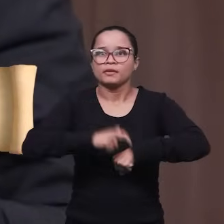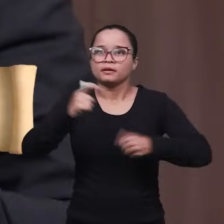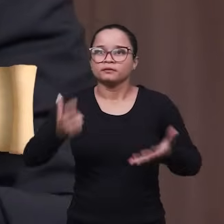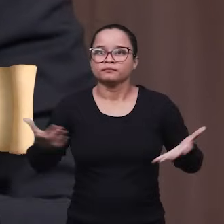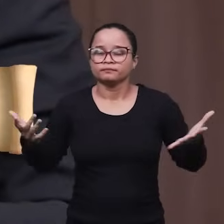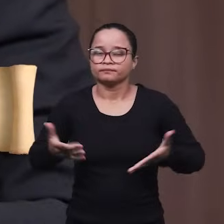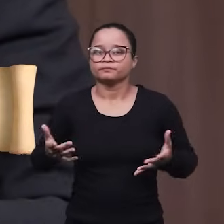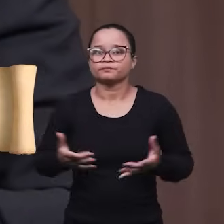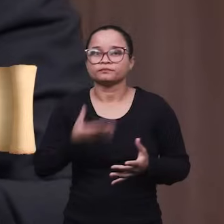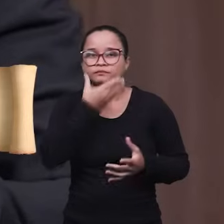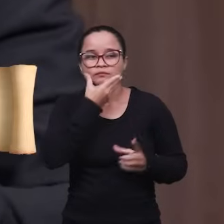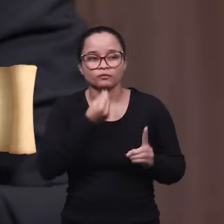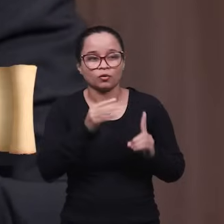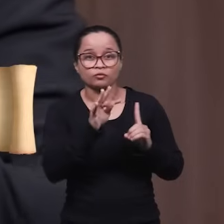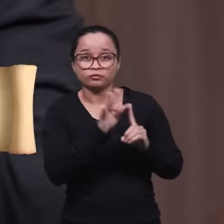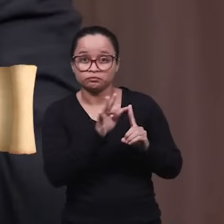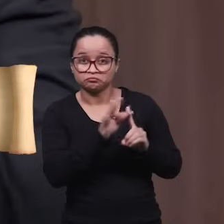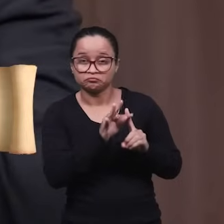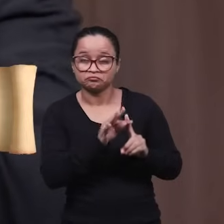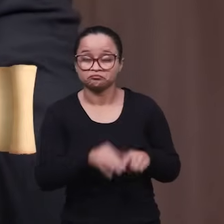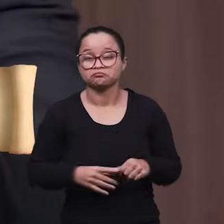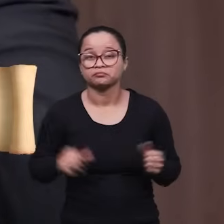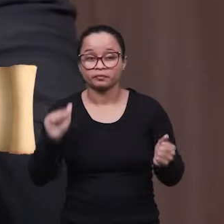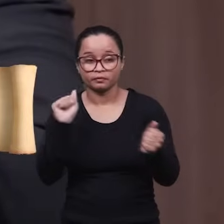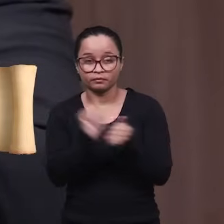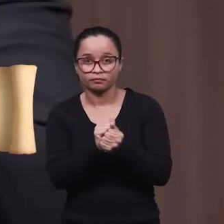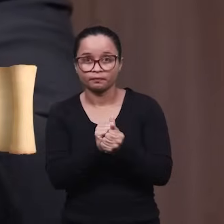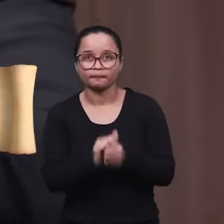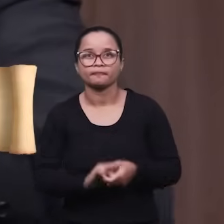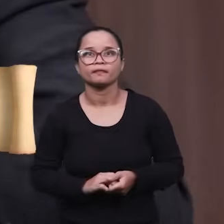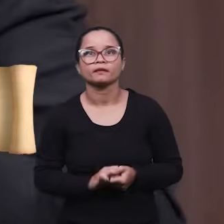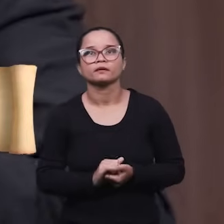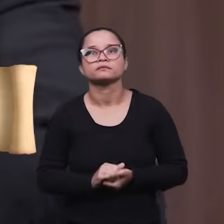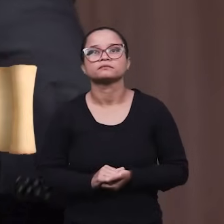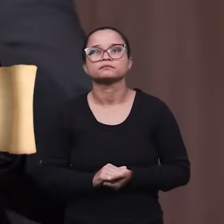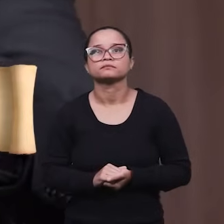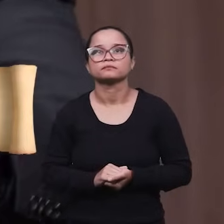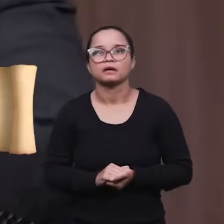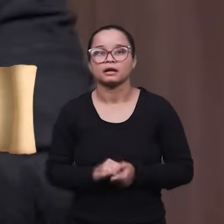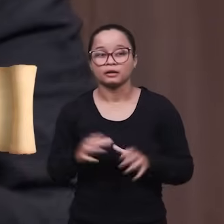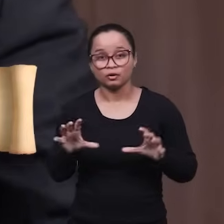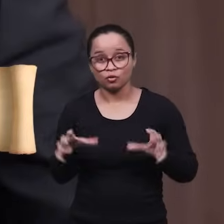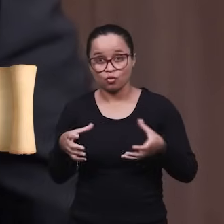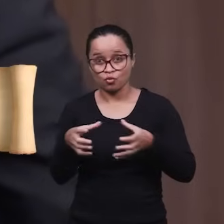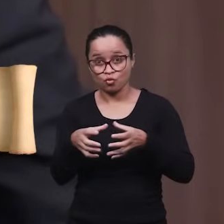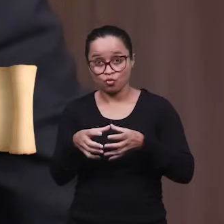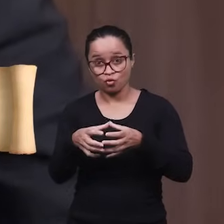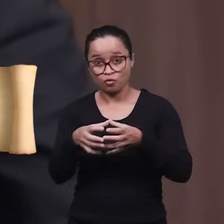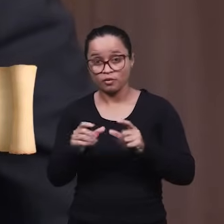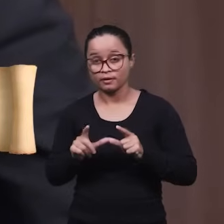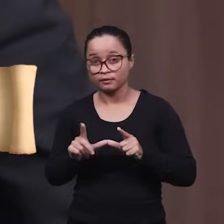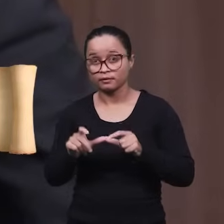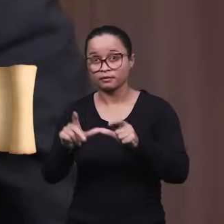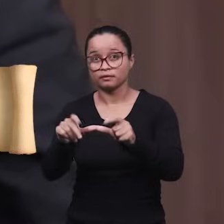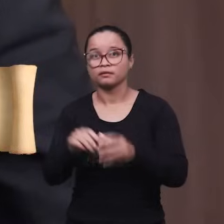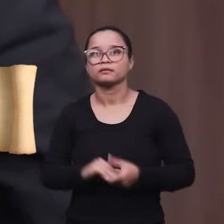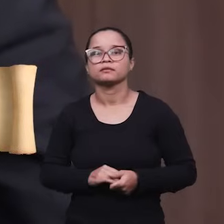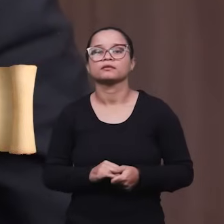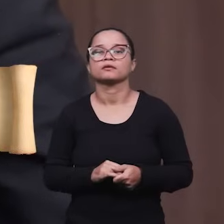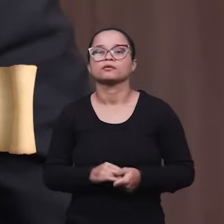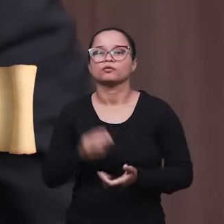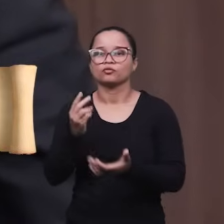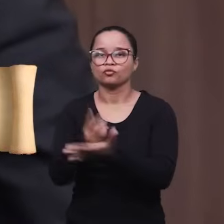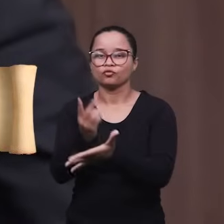que Timóteo vai, então, se juntar àquela comitiva que estava viajando e vão